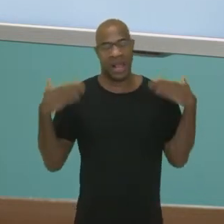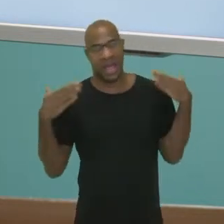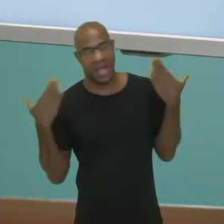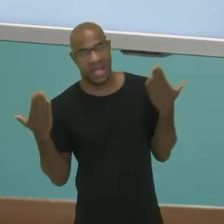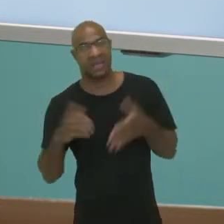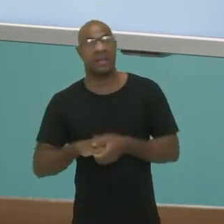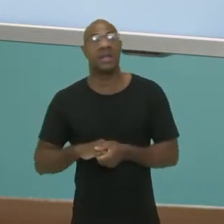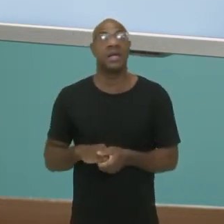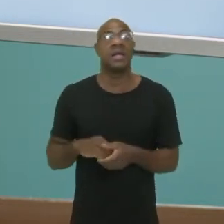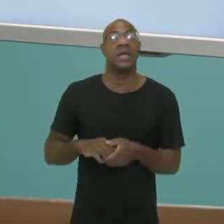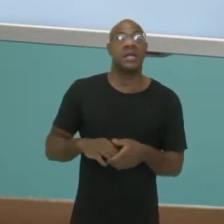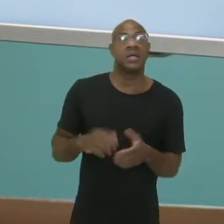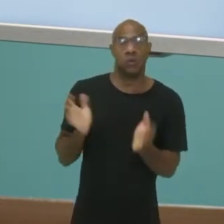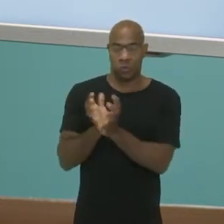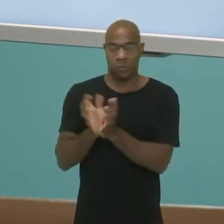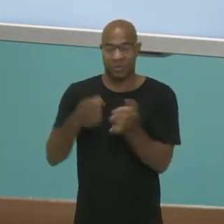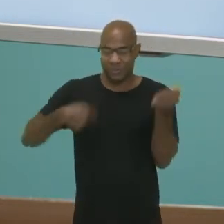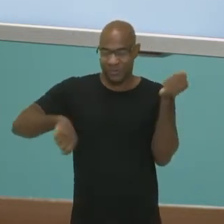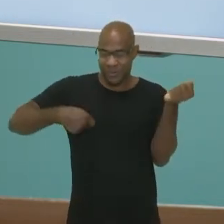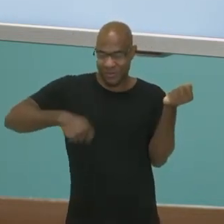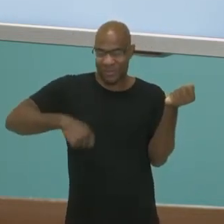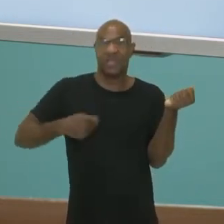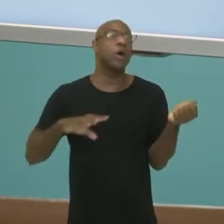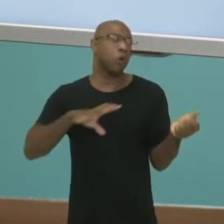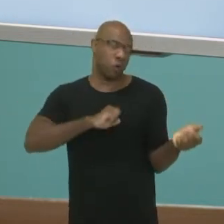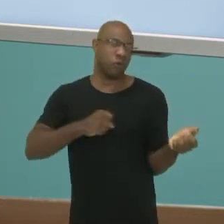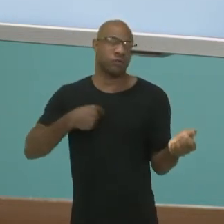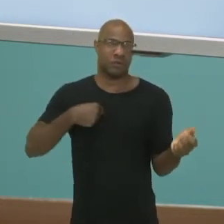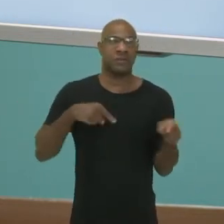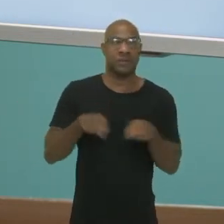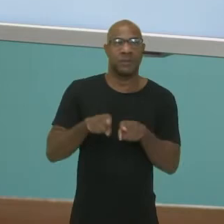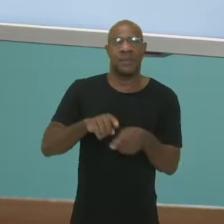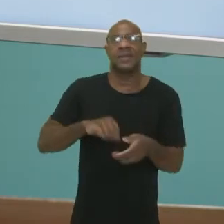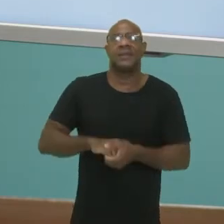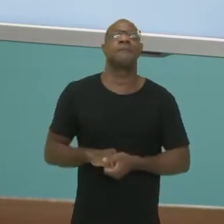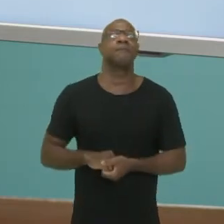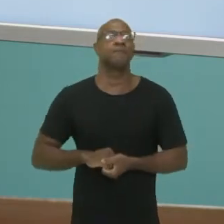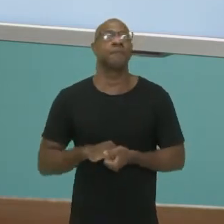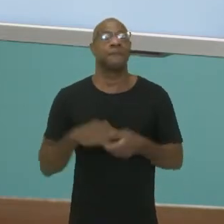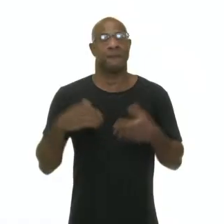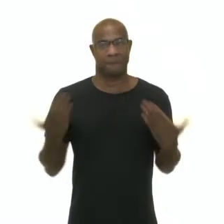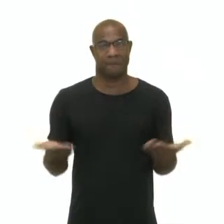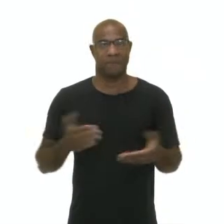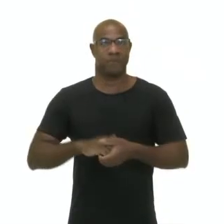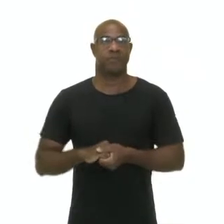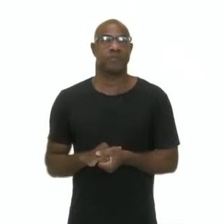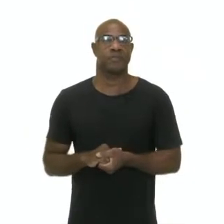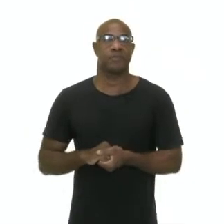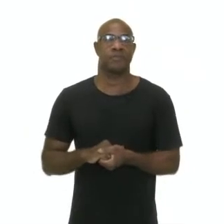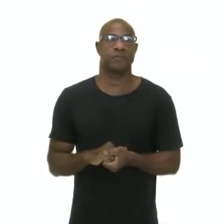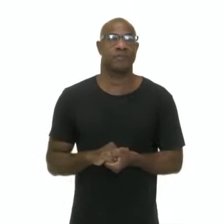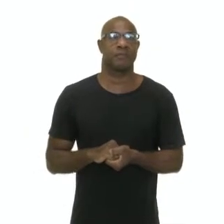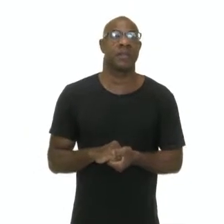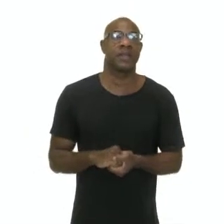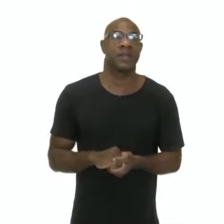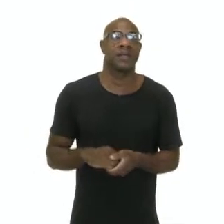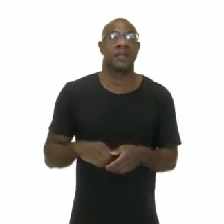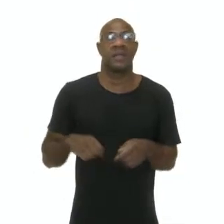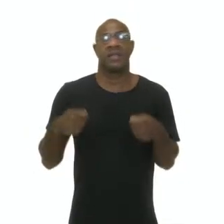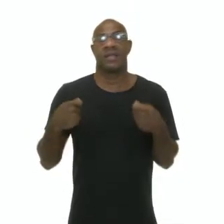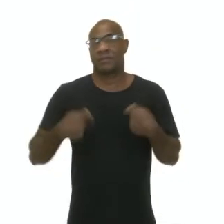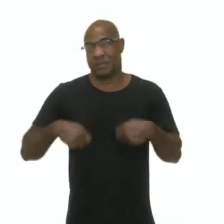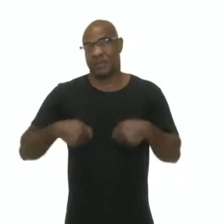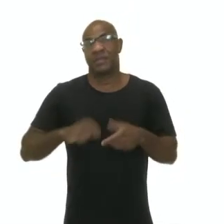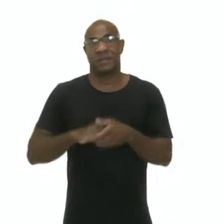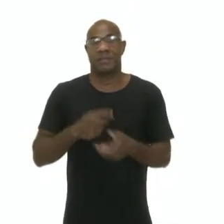tocam músicas que faz parte do gosto dos jovens aí. Eles deveriam ser presidentes do mundo. Eles quem?